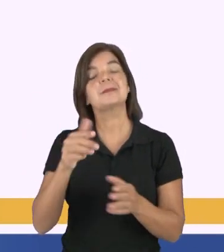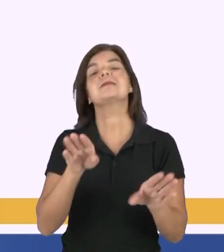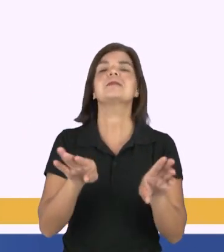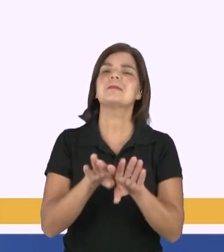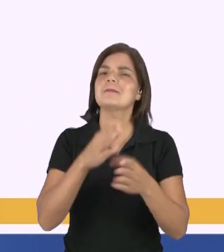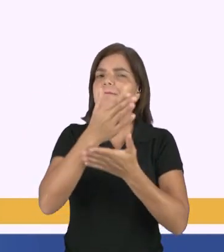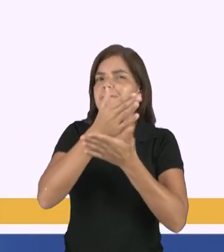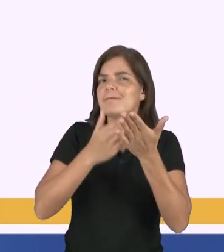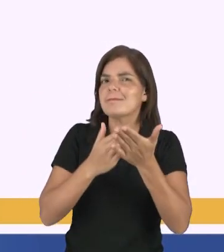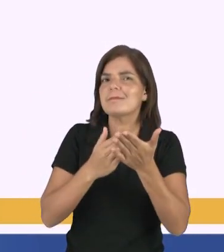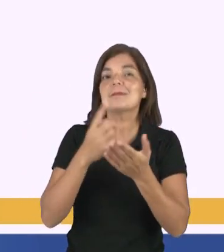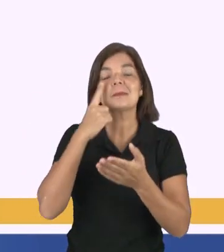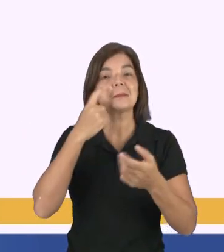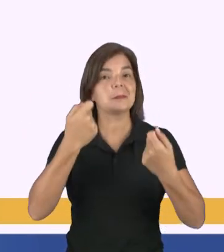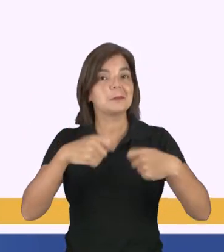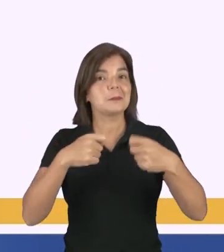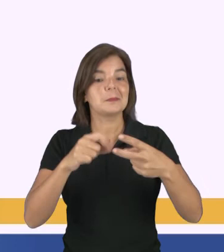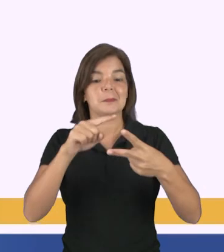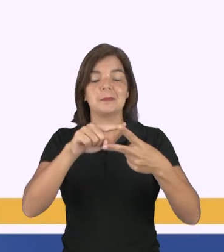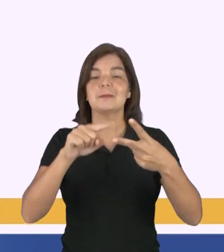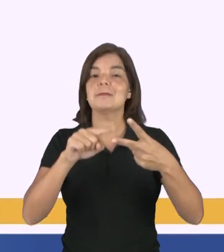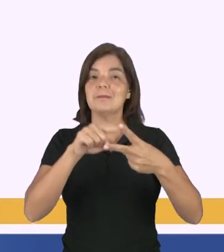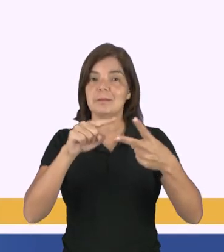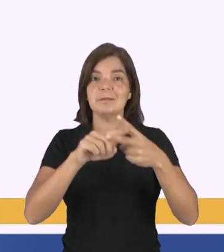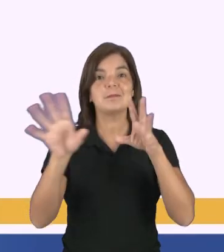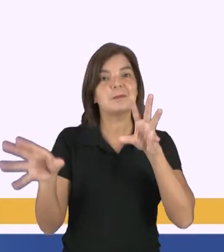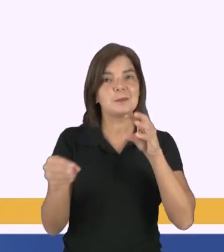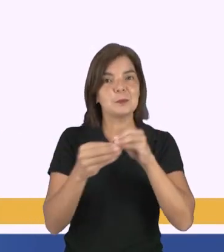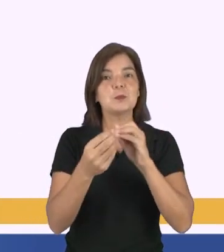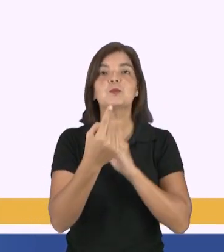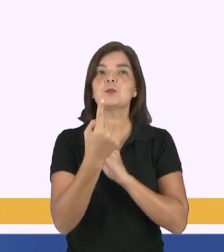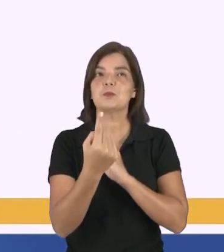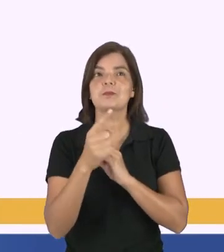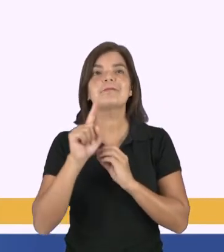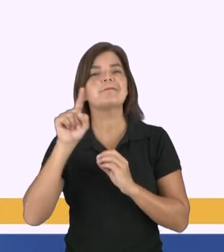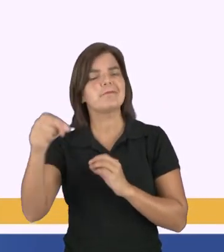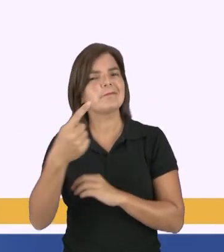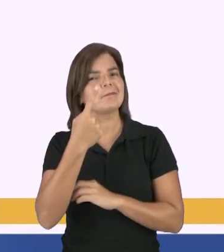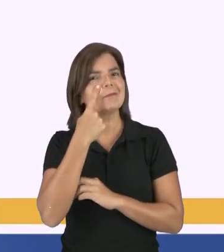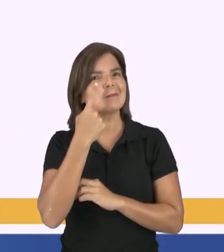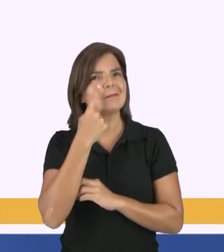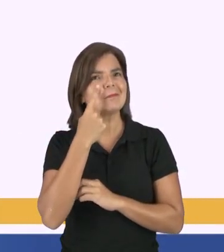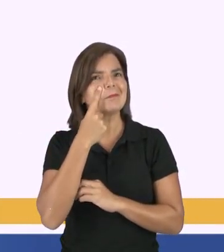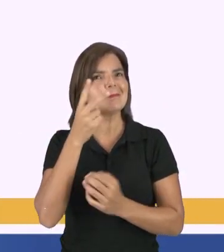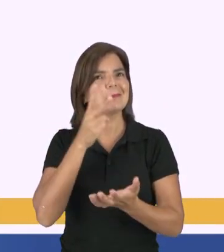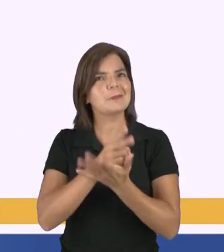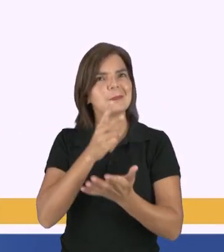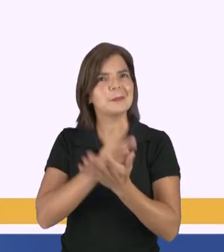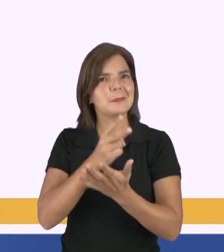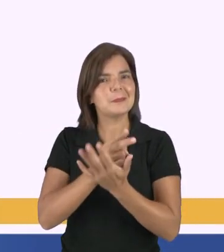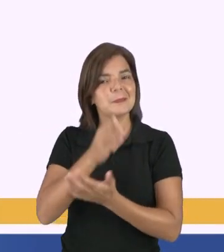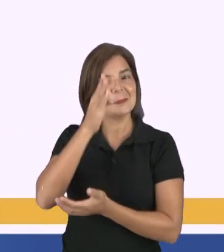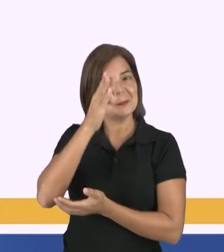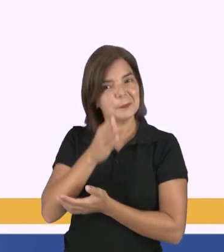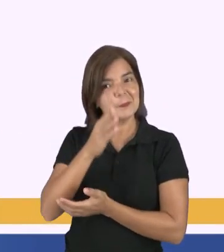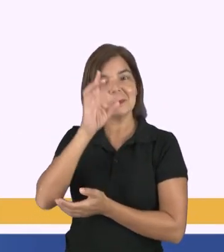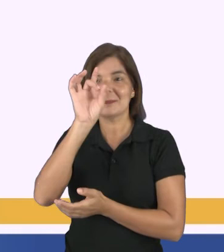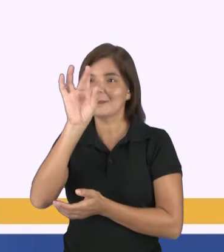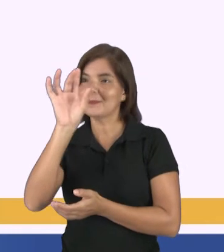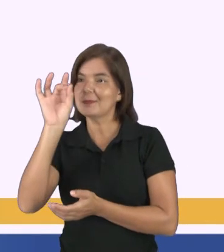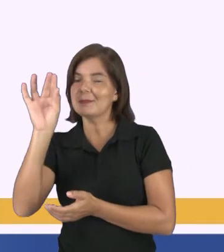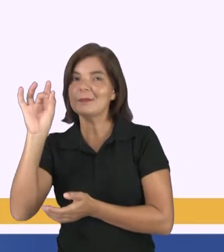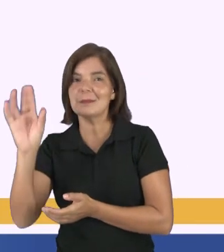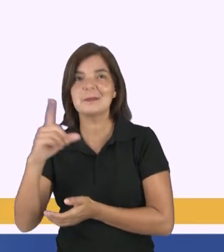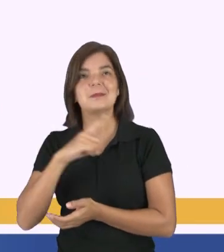semínima ela vale a metade Então eu preciso de duas para completar um depois Observe que eu tenho sempre uma colcheia em